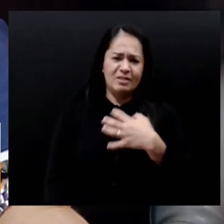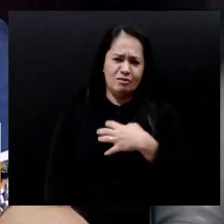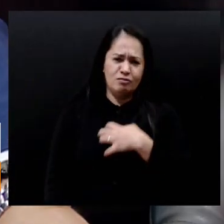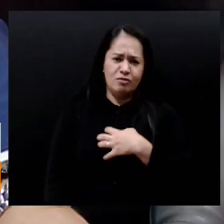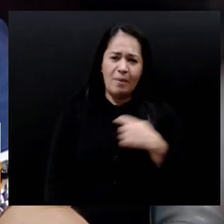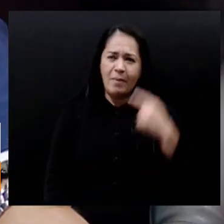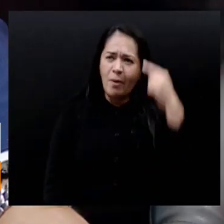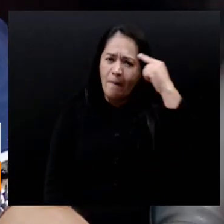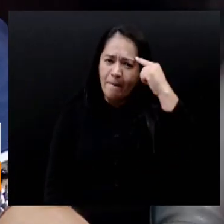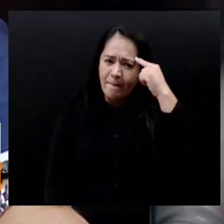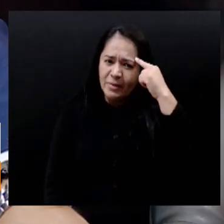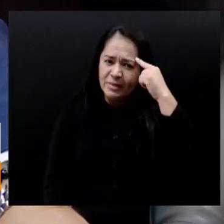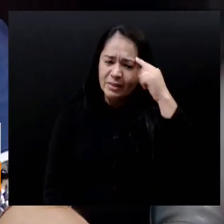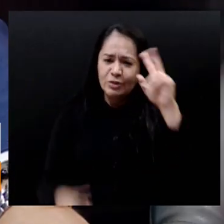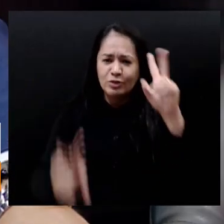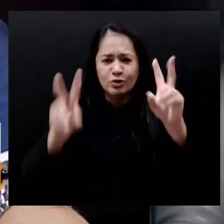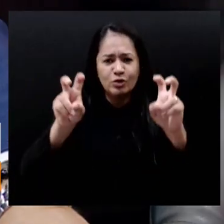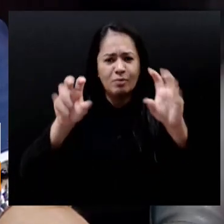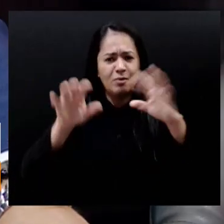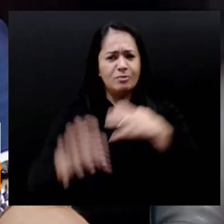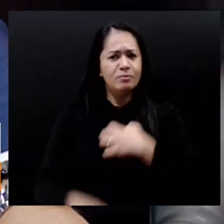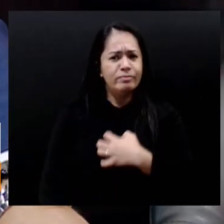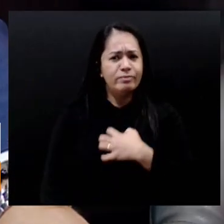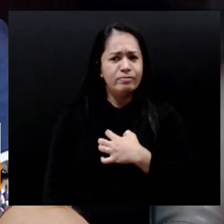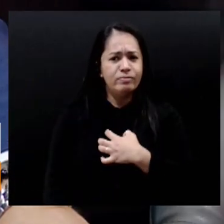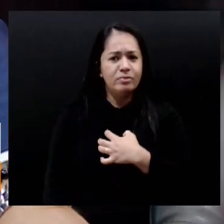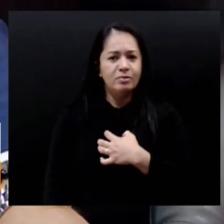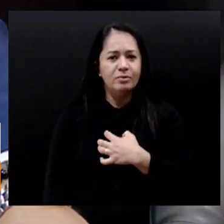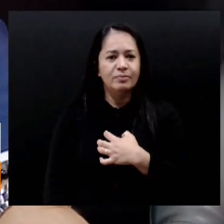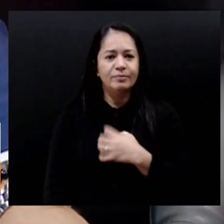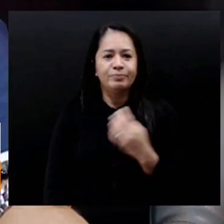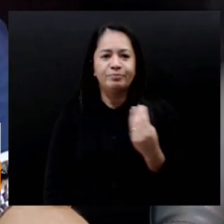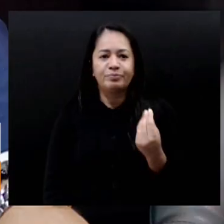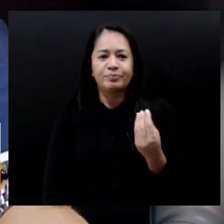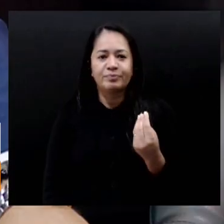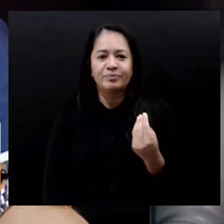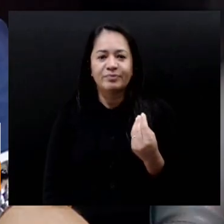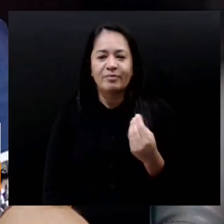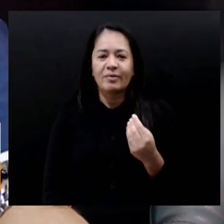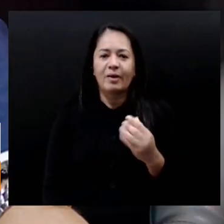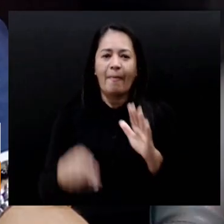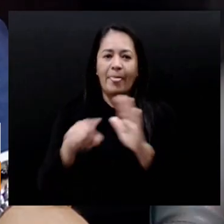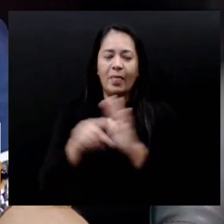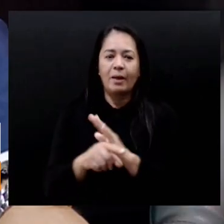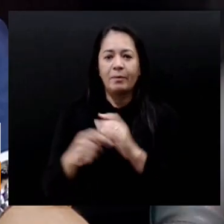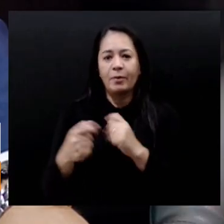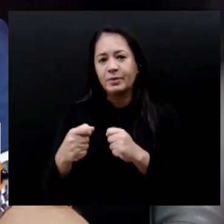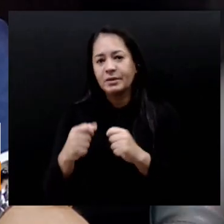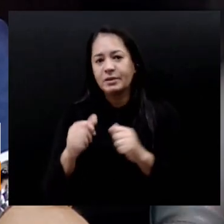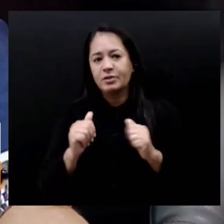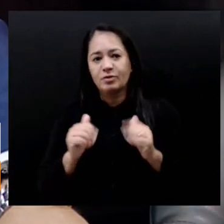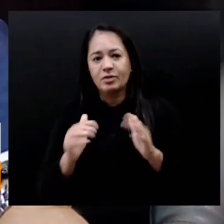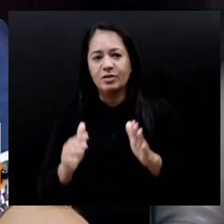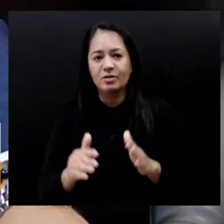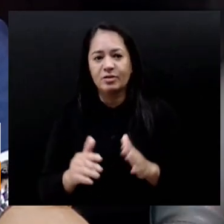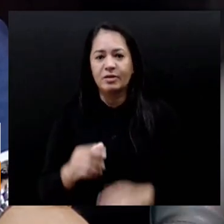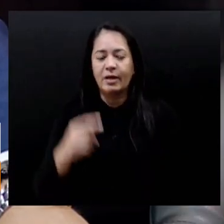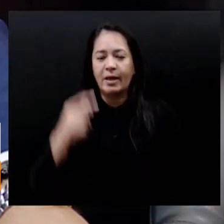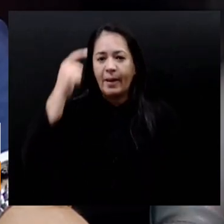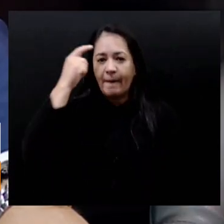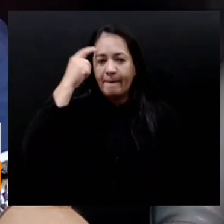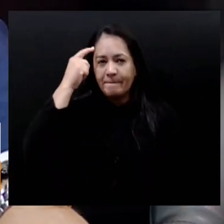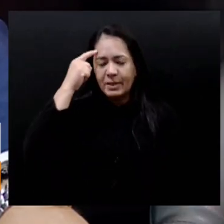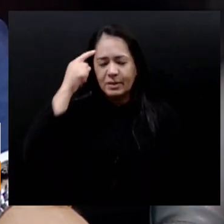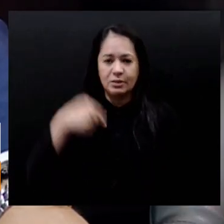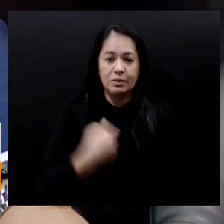raiva? Que ela perguntou se eu devo agir, não devo agir. Vamos pensar na nossa experiência. Quantas